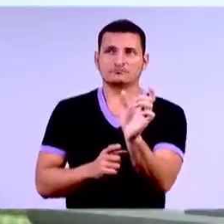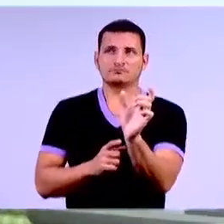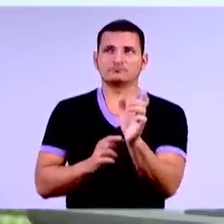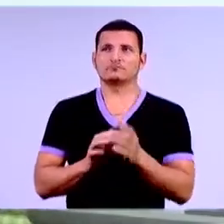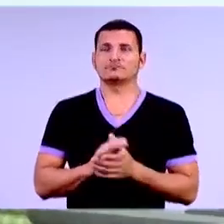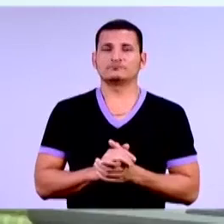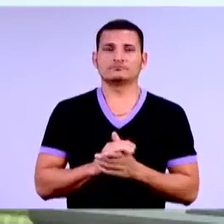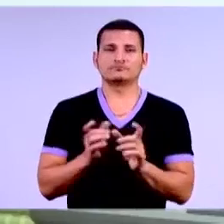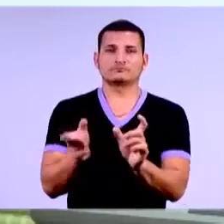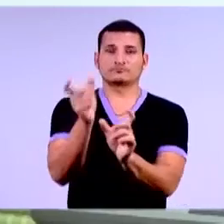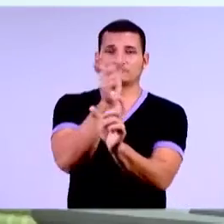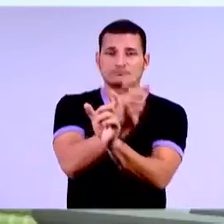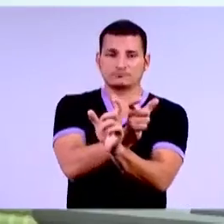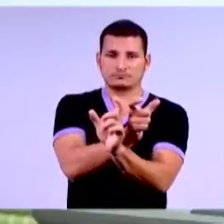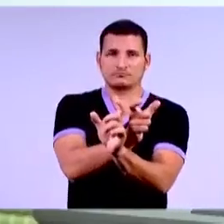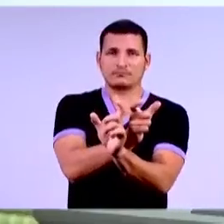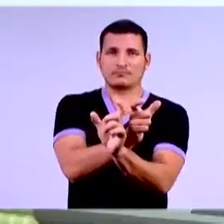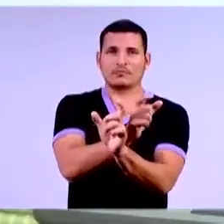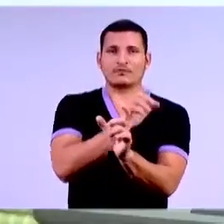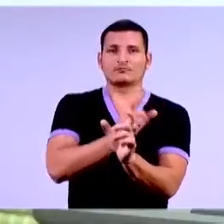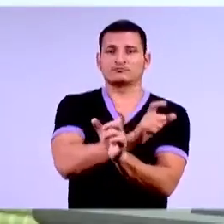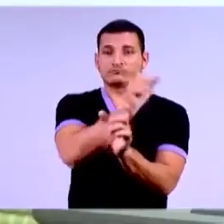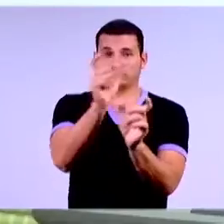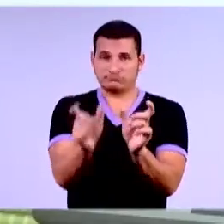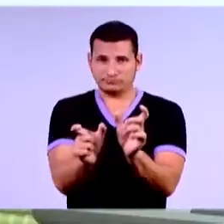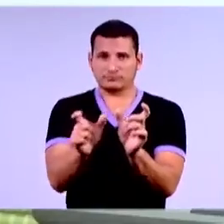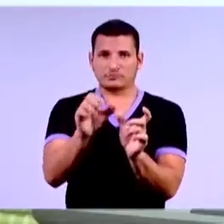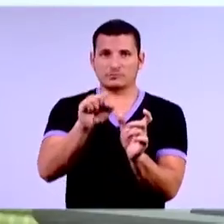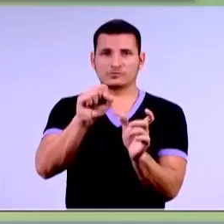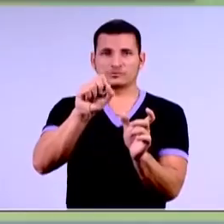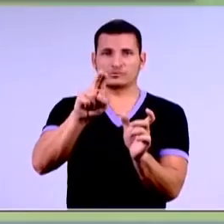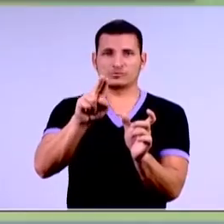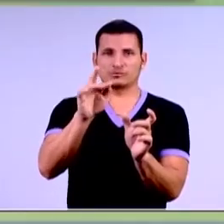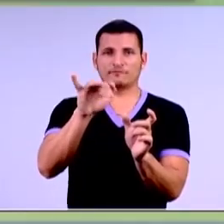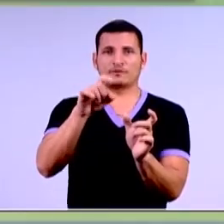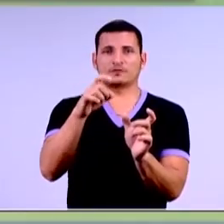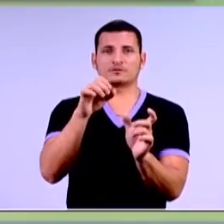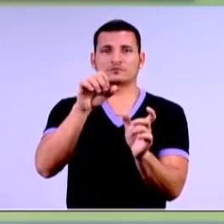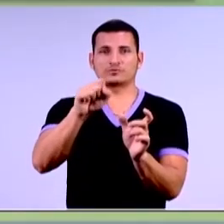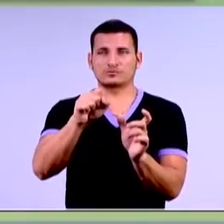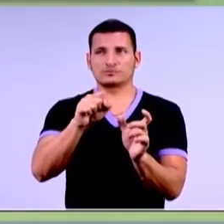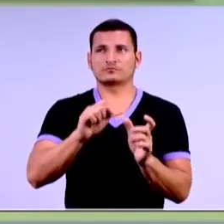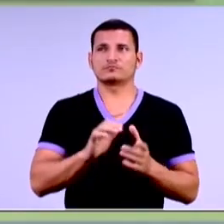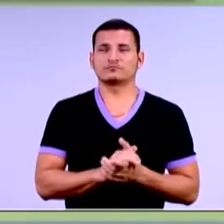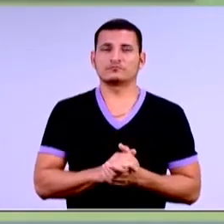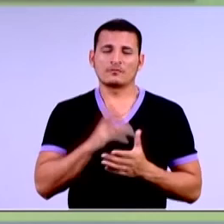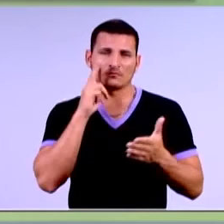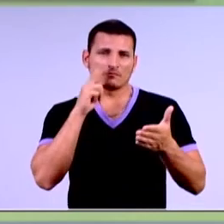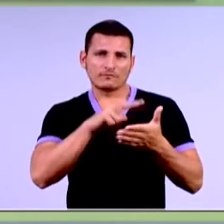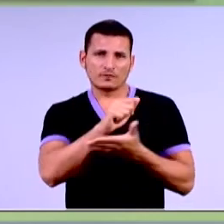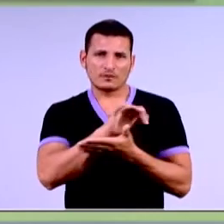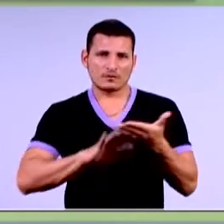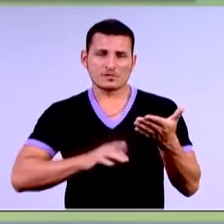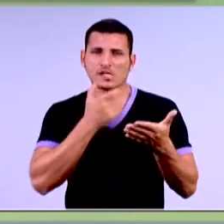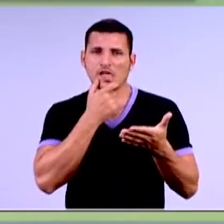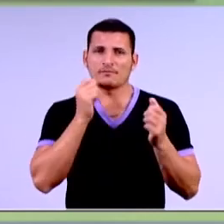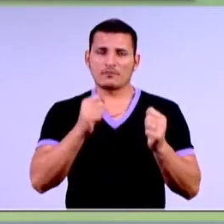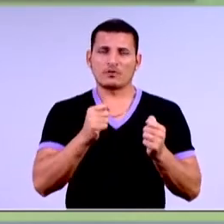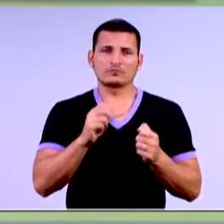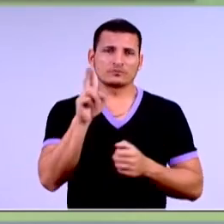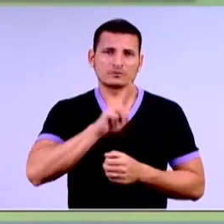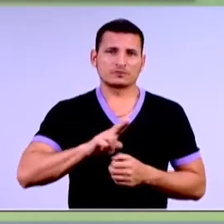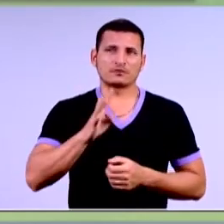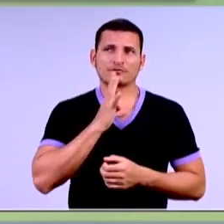sufixo 100 no final depois então aqui tem uma definição se deparar com texto em inglês podemos utilizar os conhecimentos sobre